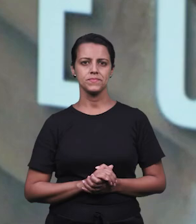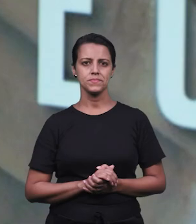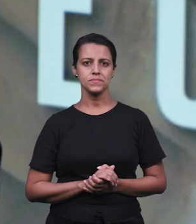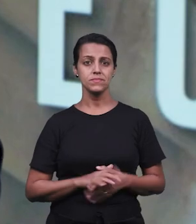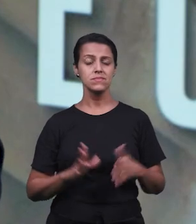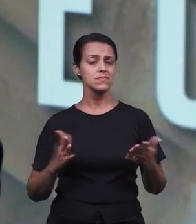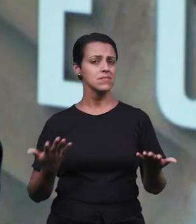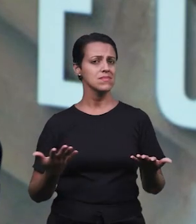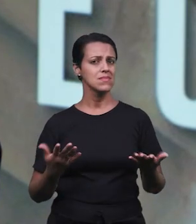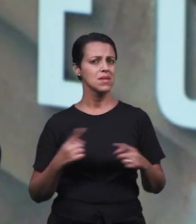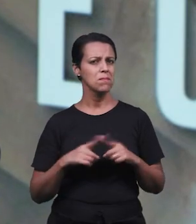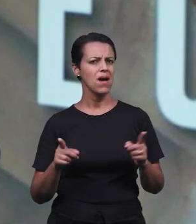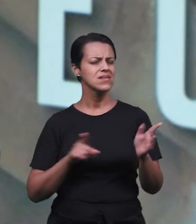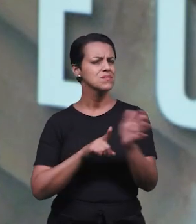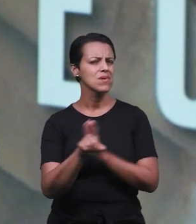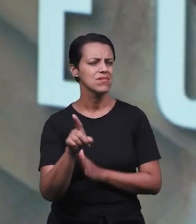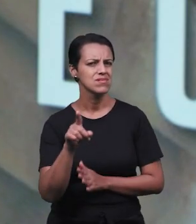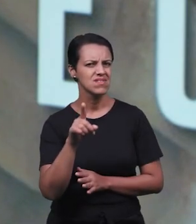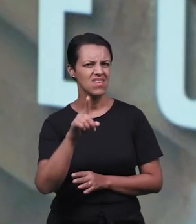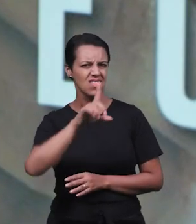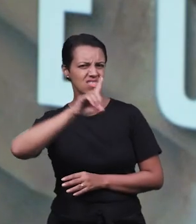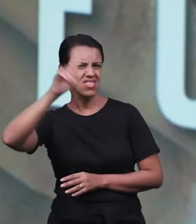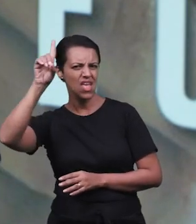Deus precisa de alguma coisa?